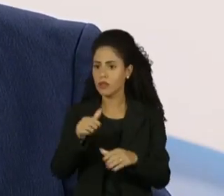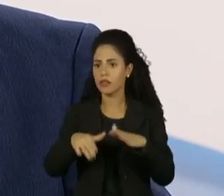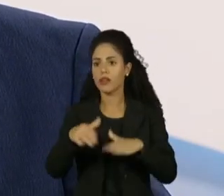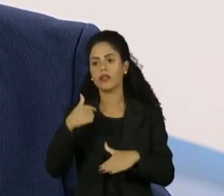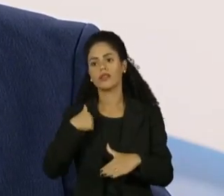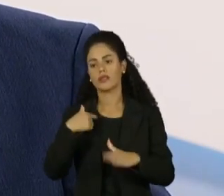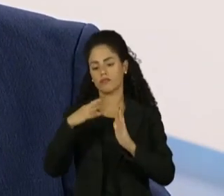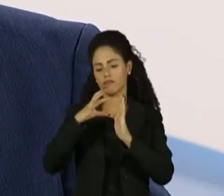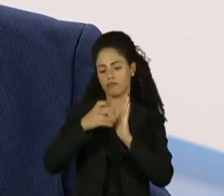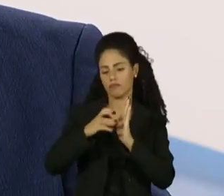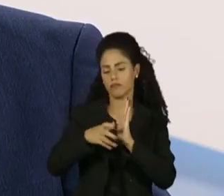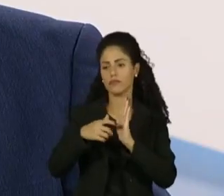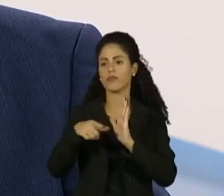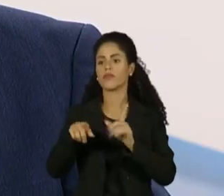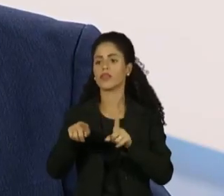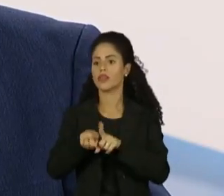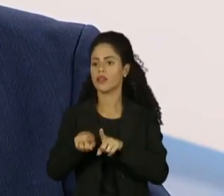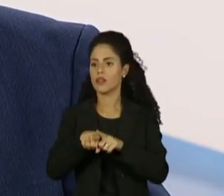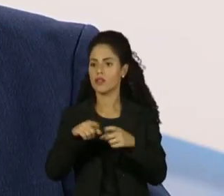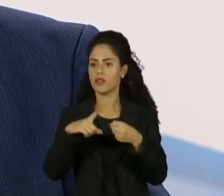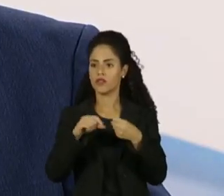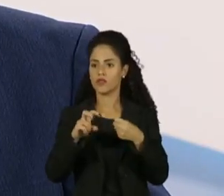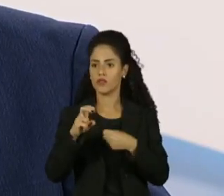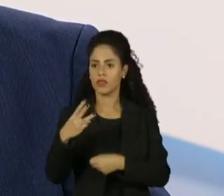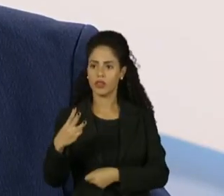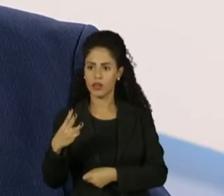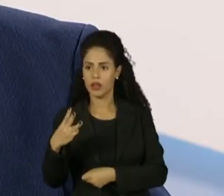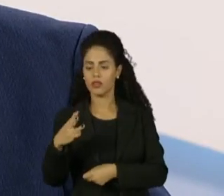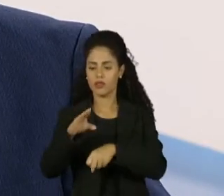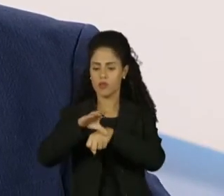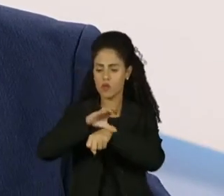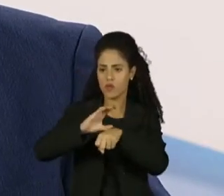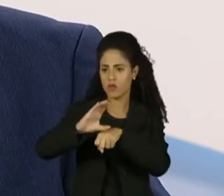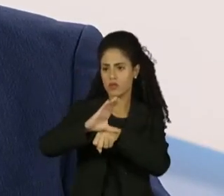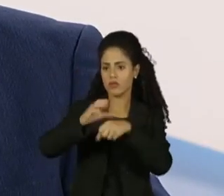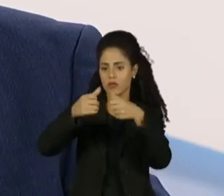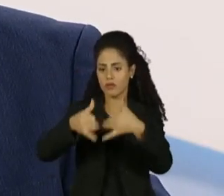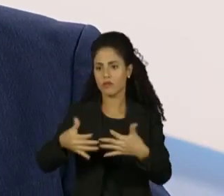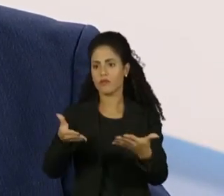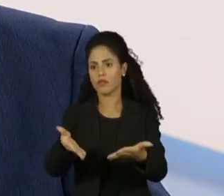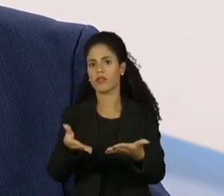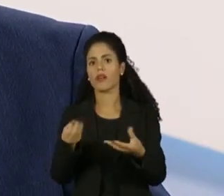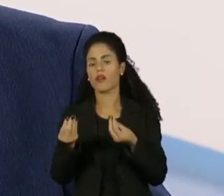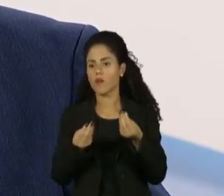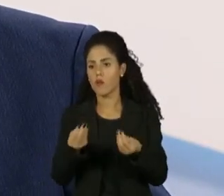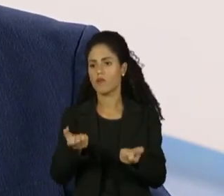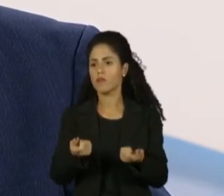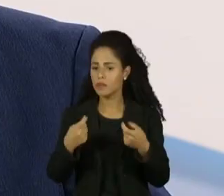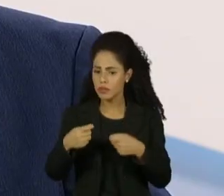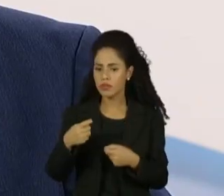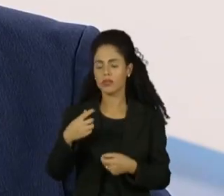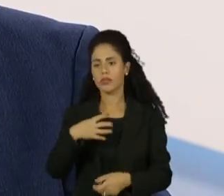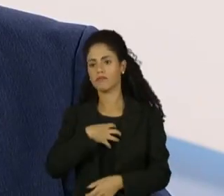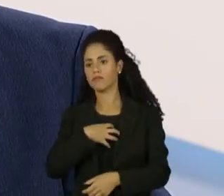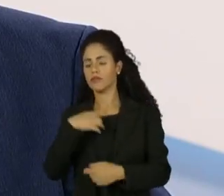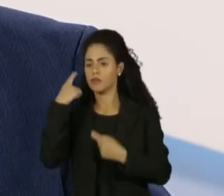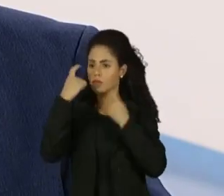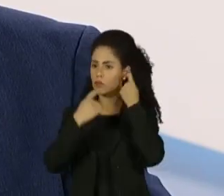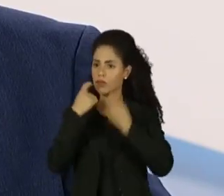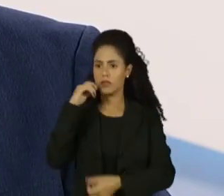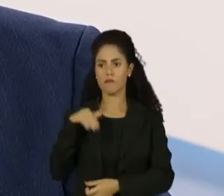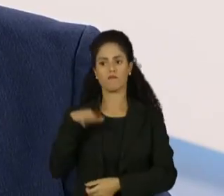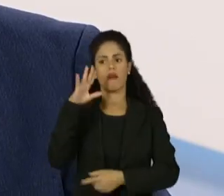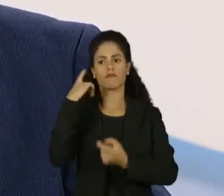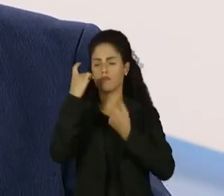dos parlamentares, e o artigo 53 da Constituição, vem sendo, e a palavra da moda, relativizado. E essa é a preocupação maior da